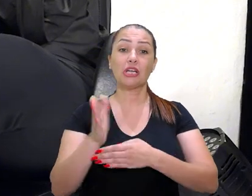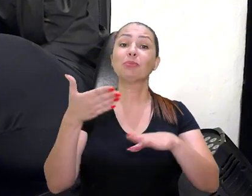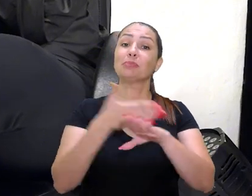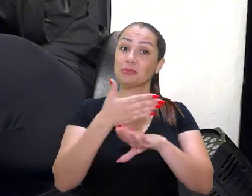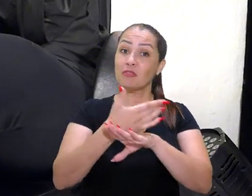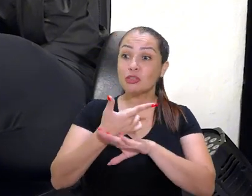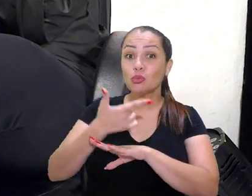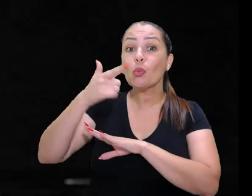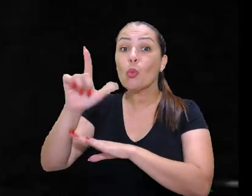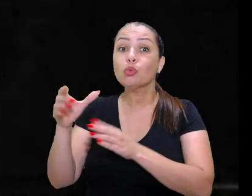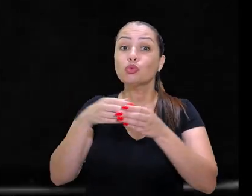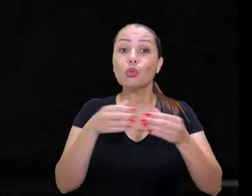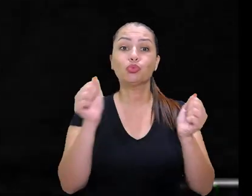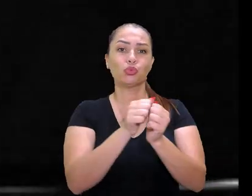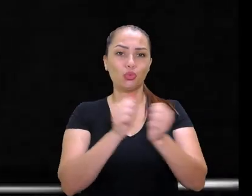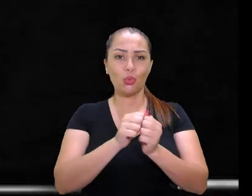grupo antes com o Wagner.